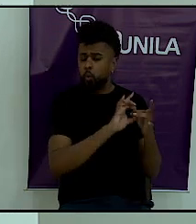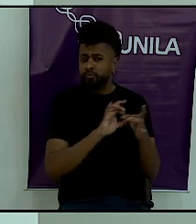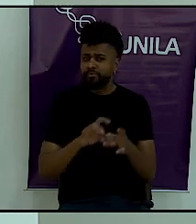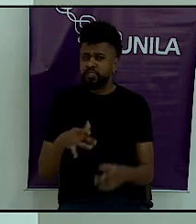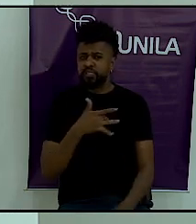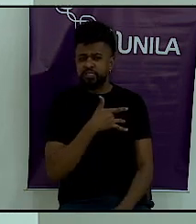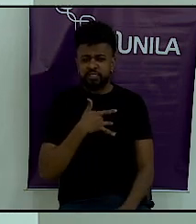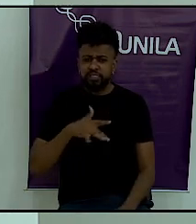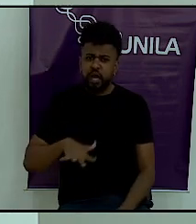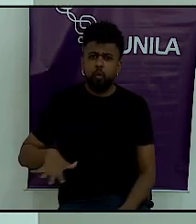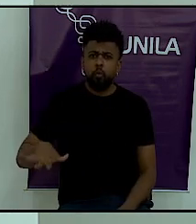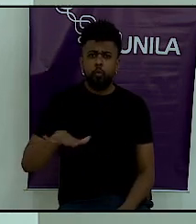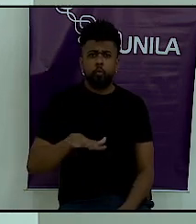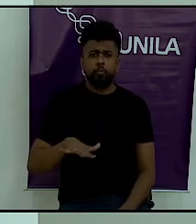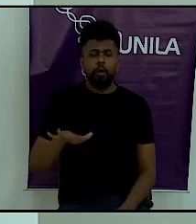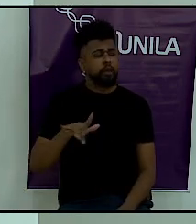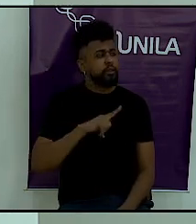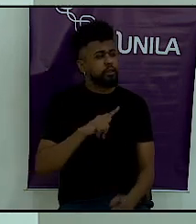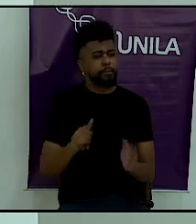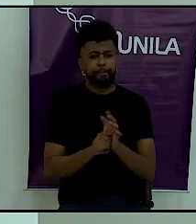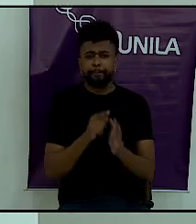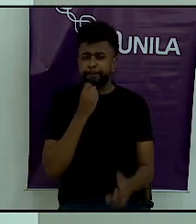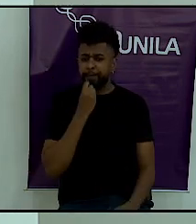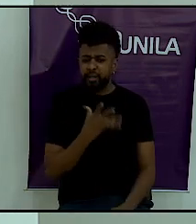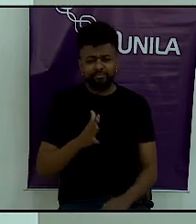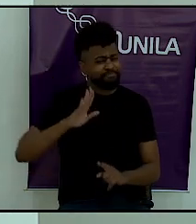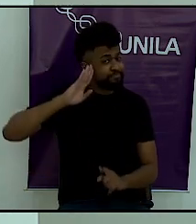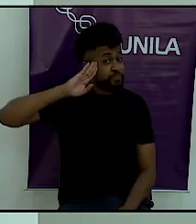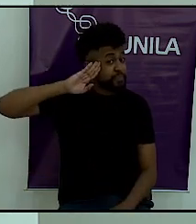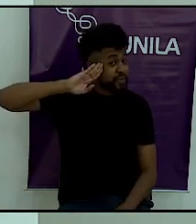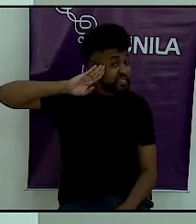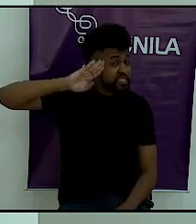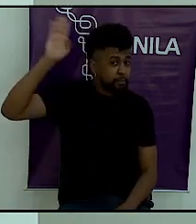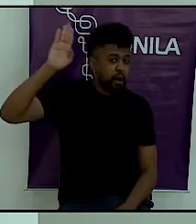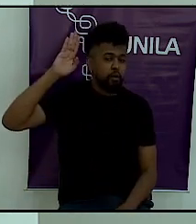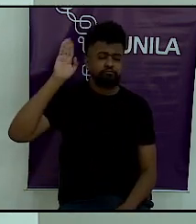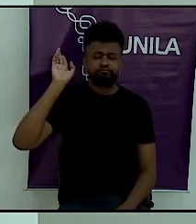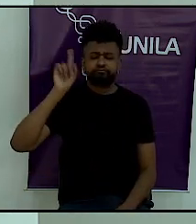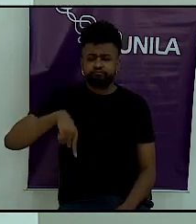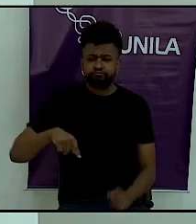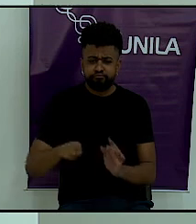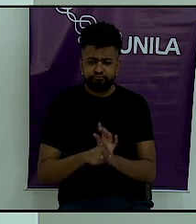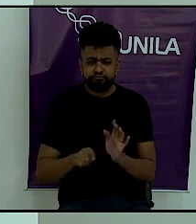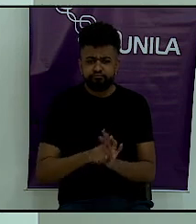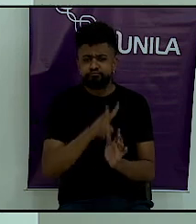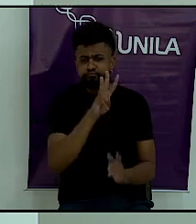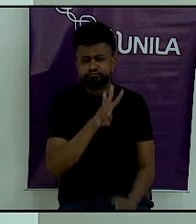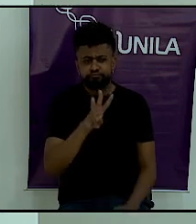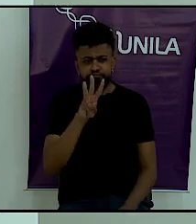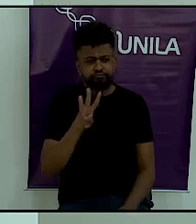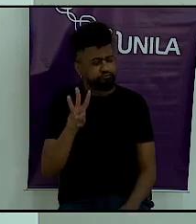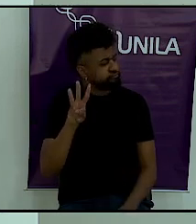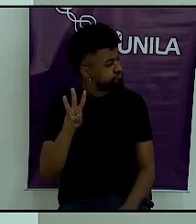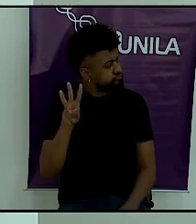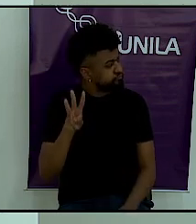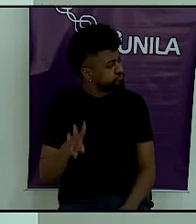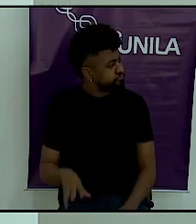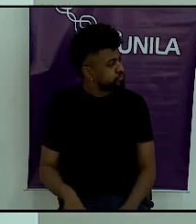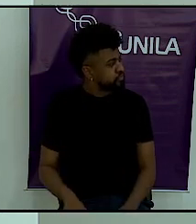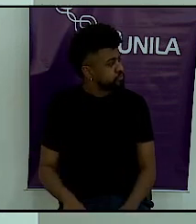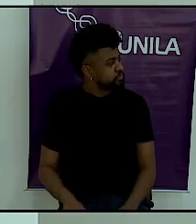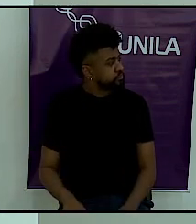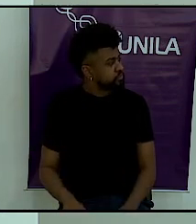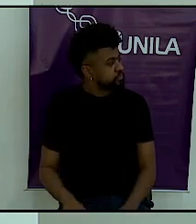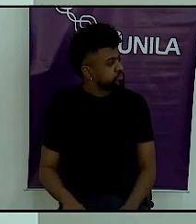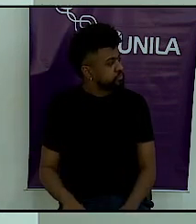Saúde. Então eu coloquei aqui 3 dos benefícios principais que estão elencados no site da Rebrates. Aqui, professor, se puder